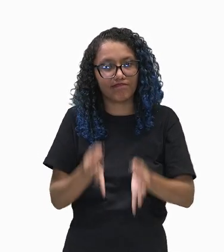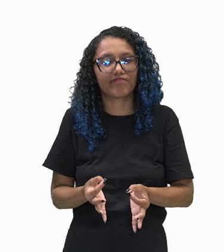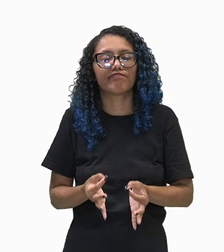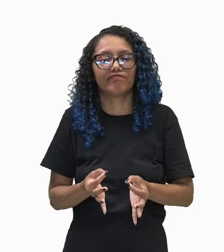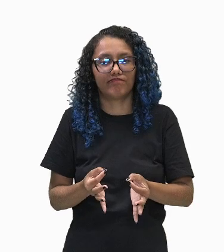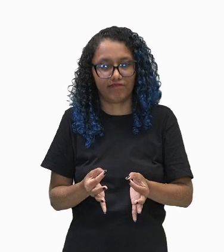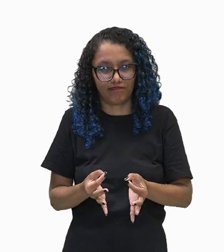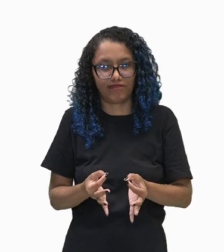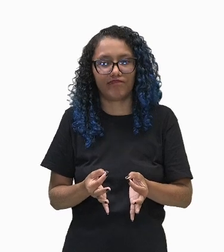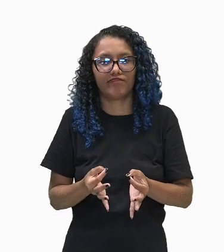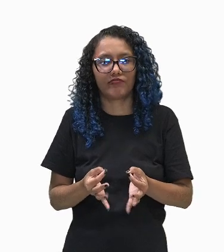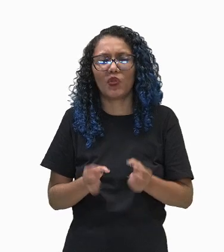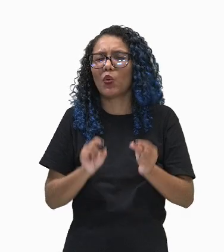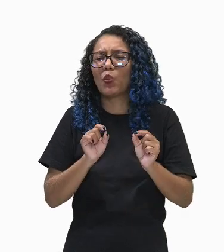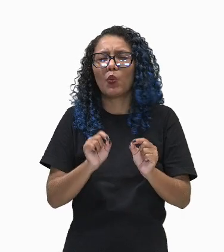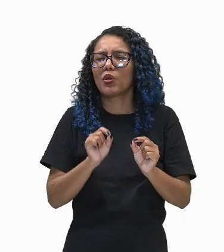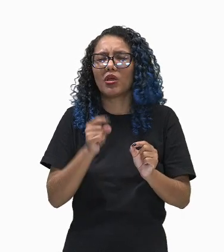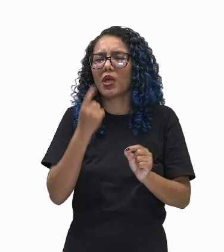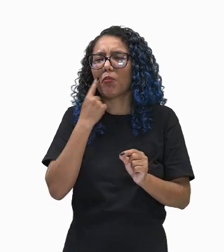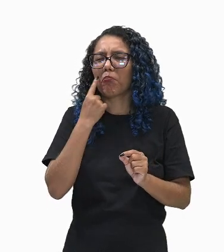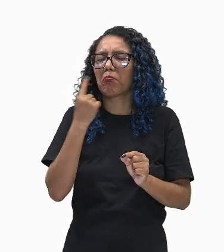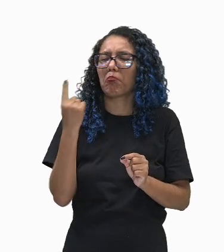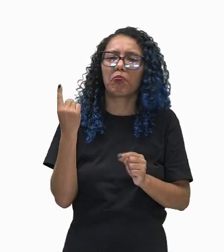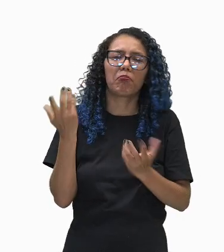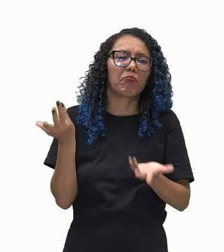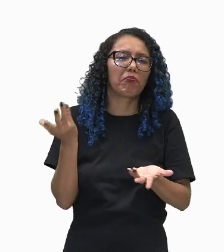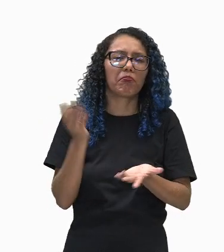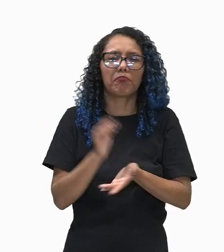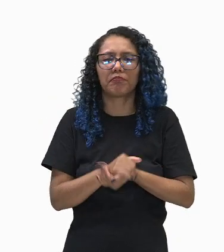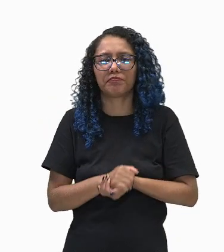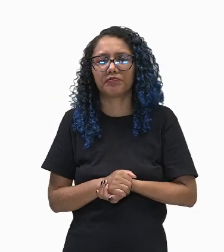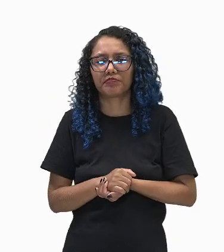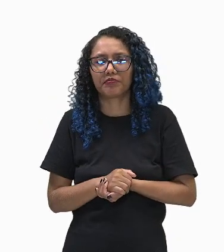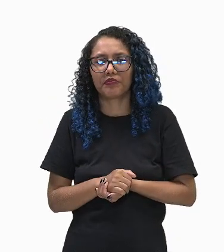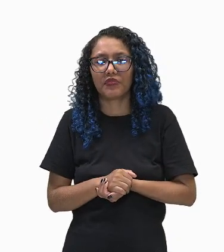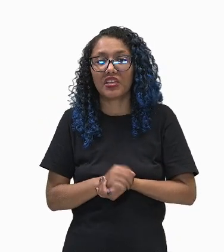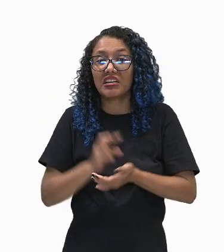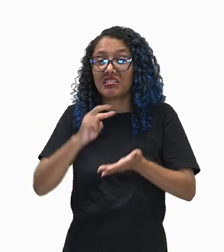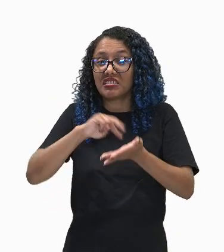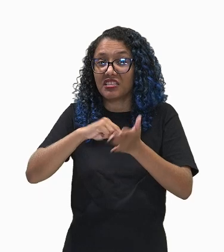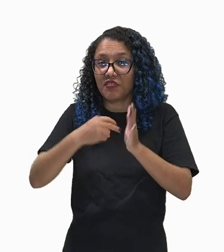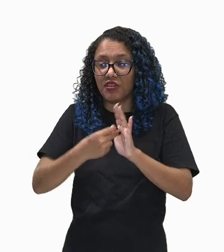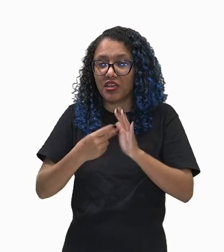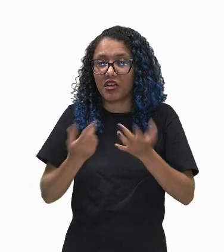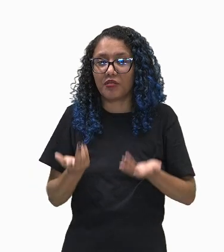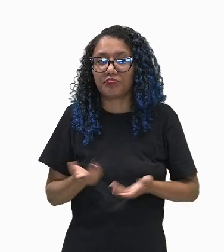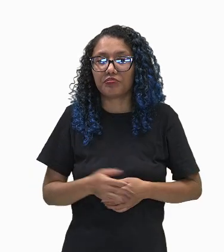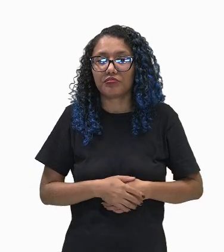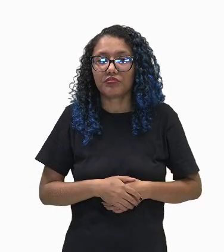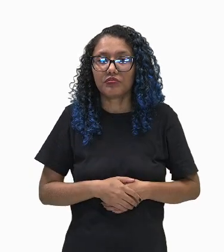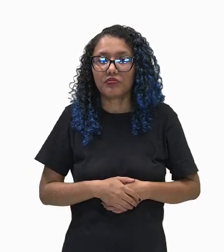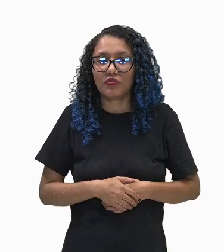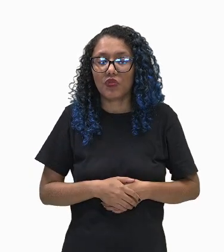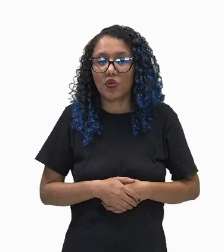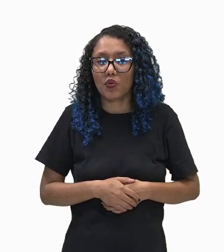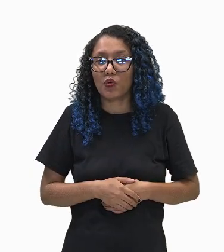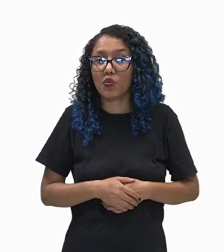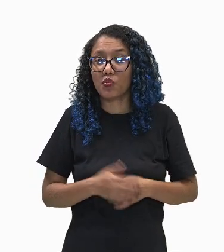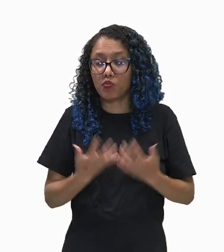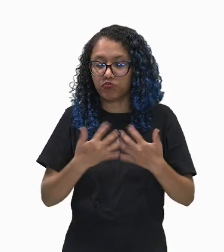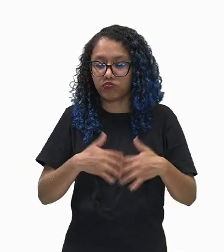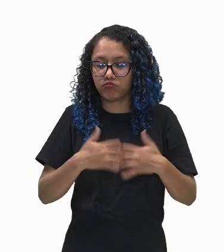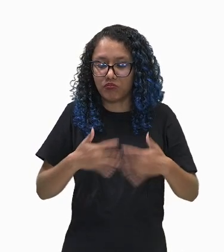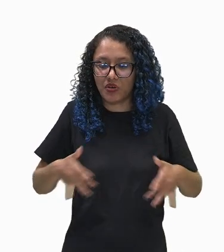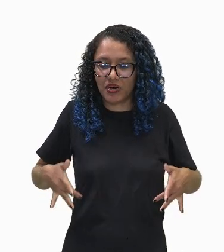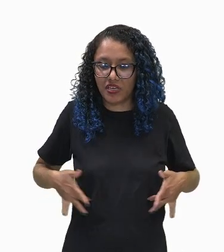é isso? O que é essa insuficiência? É a perda progressiva e irreversível da função